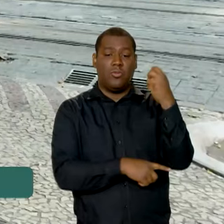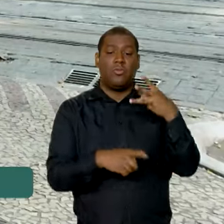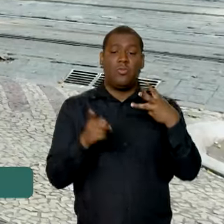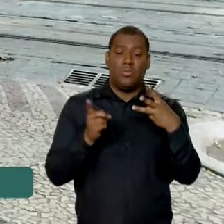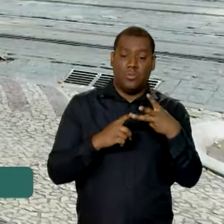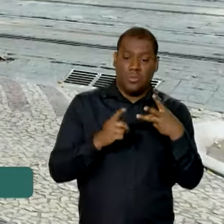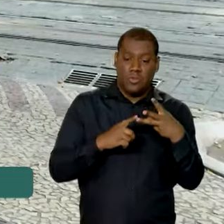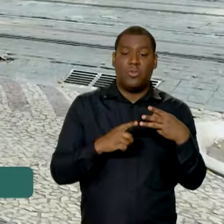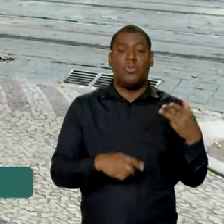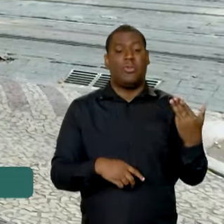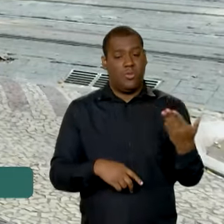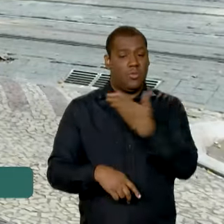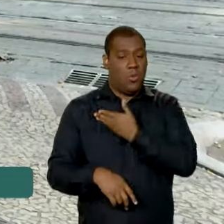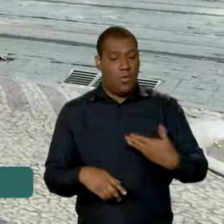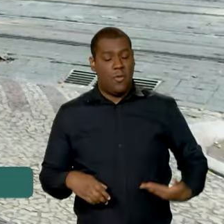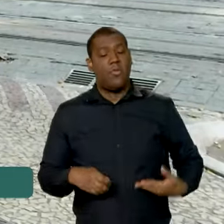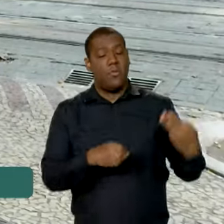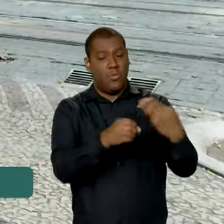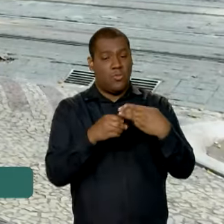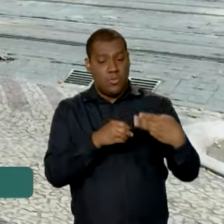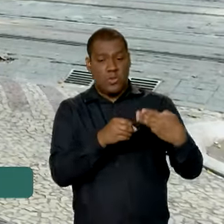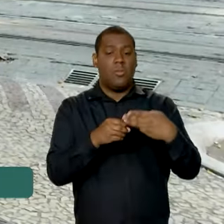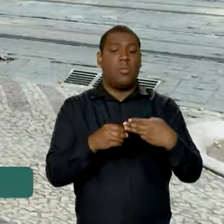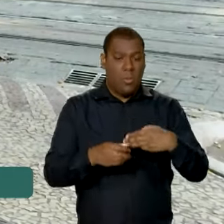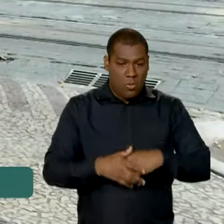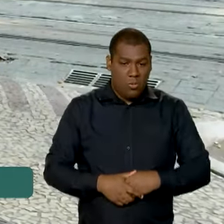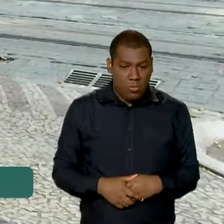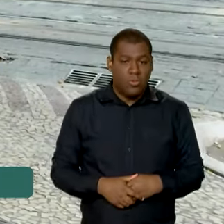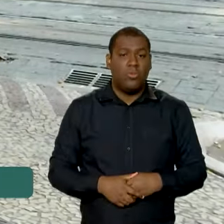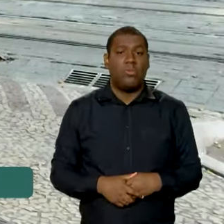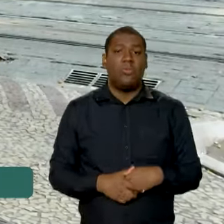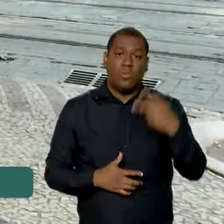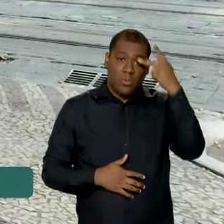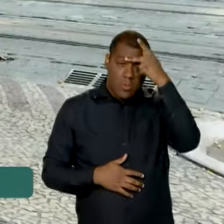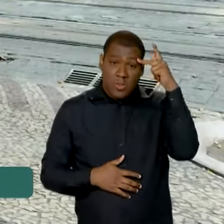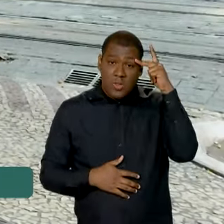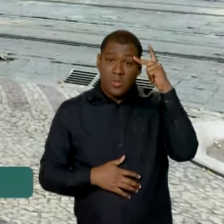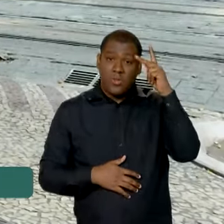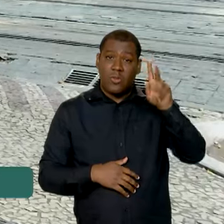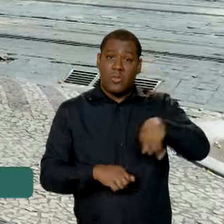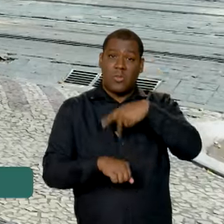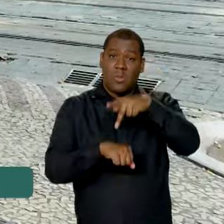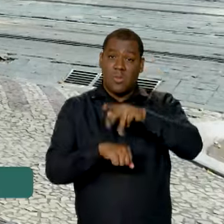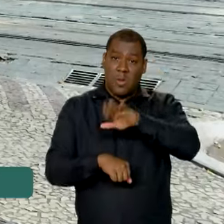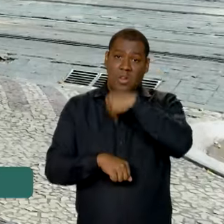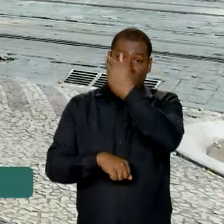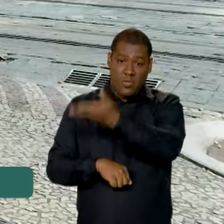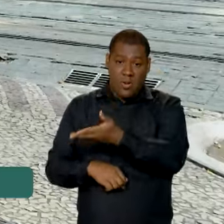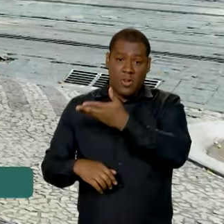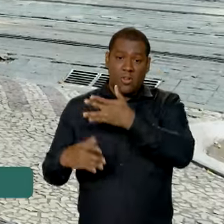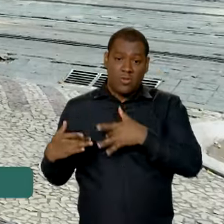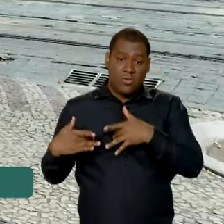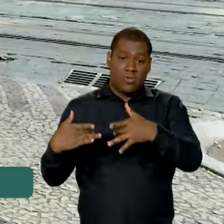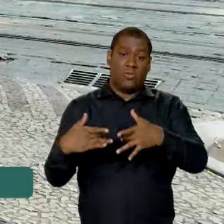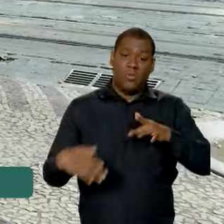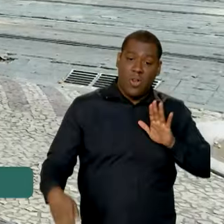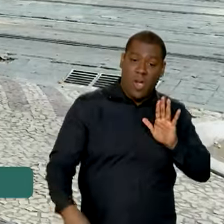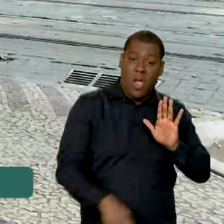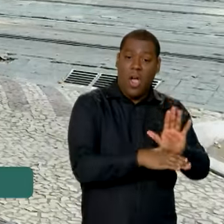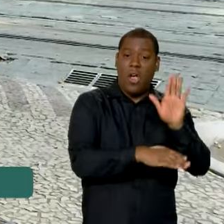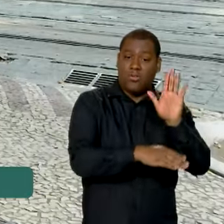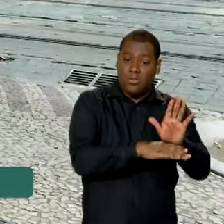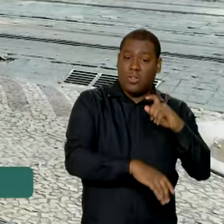governos municipais. É importante lembrar que as doações de pessoas físicas não serão